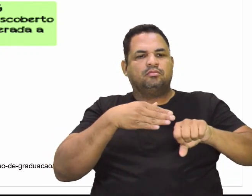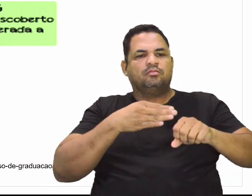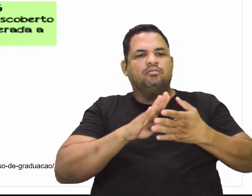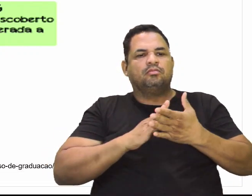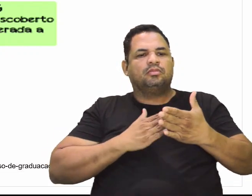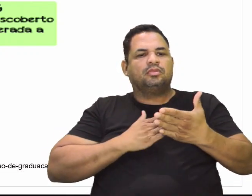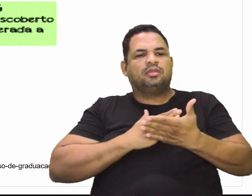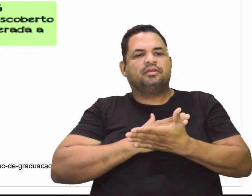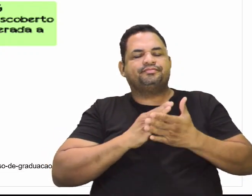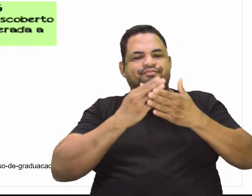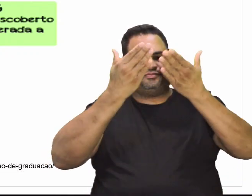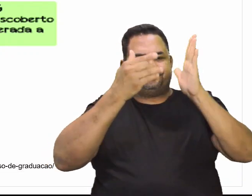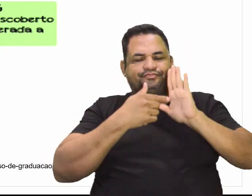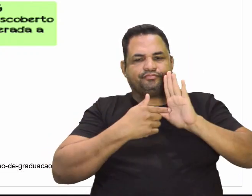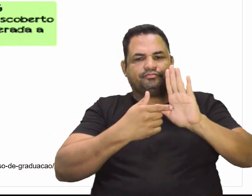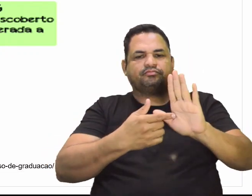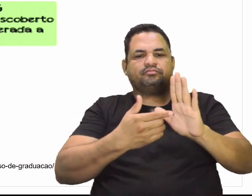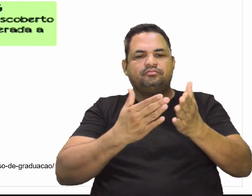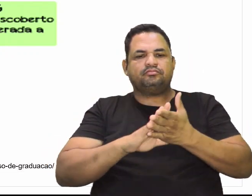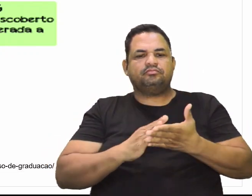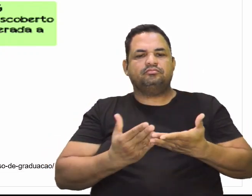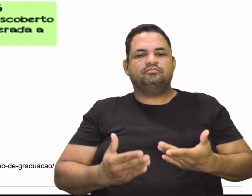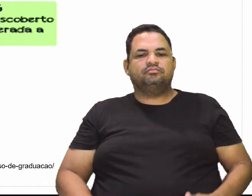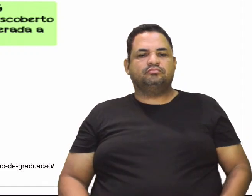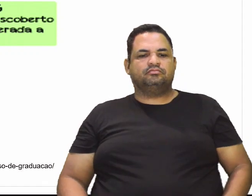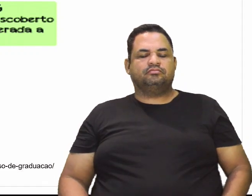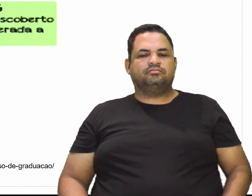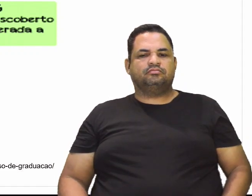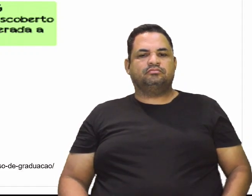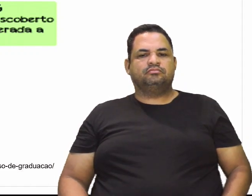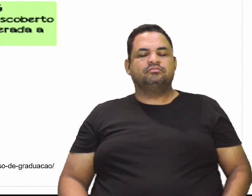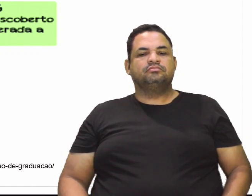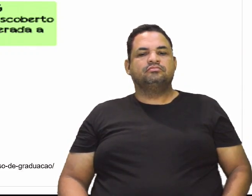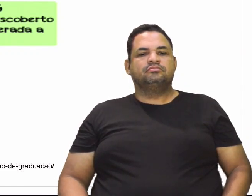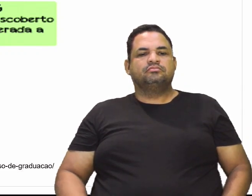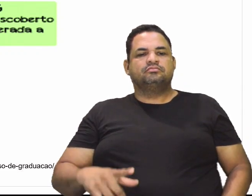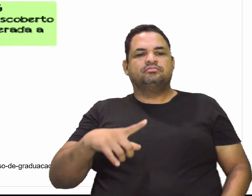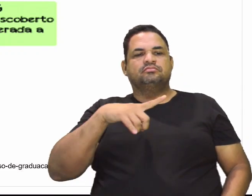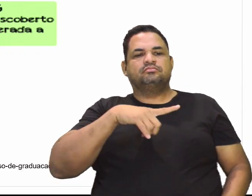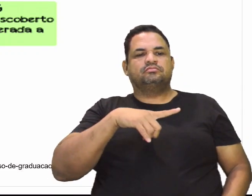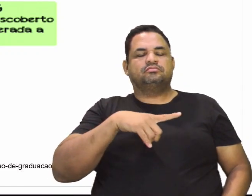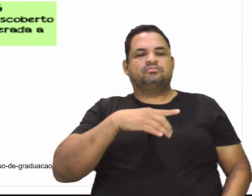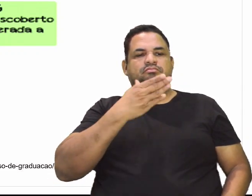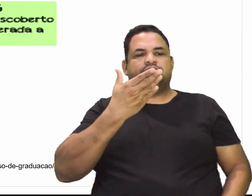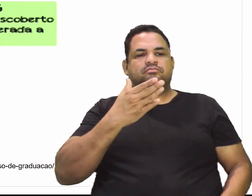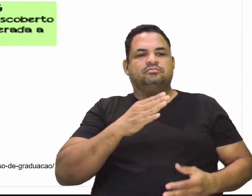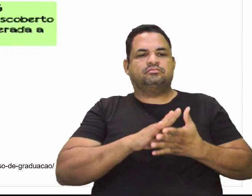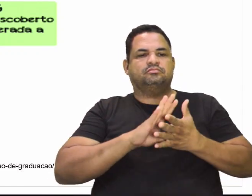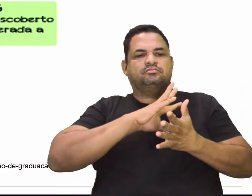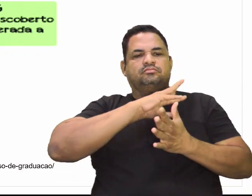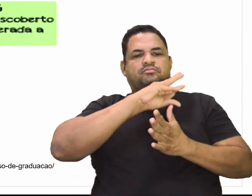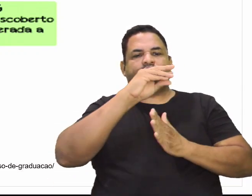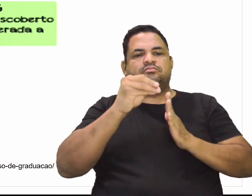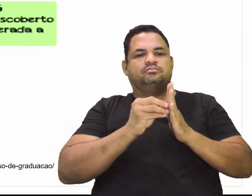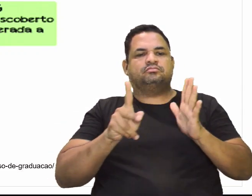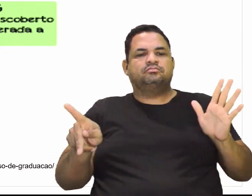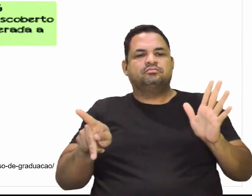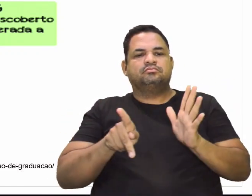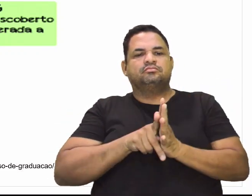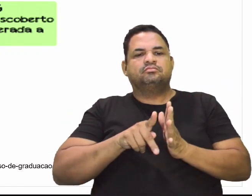para vocês essa lâmina aí. Aí nós temos na Amazônia, especialmente